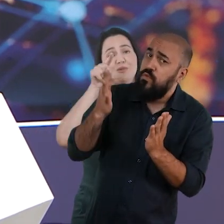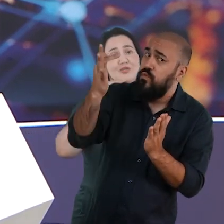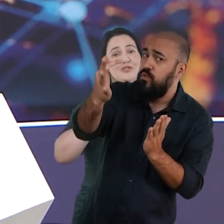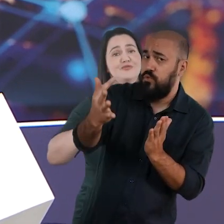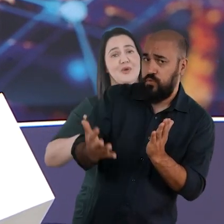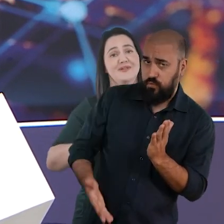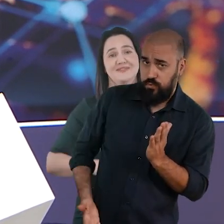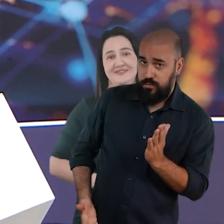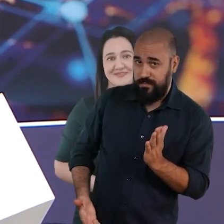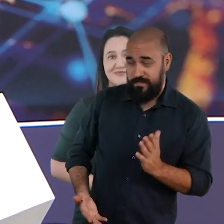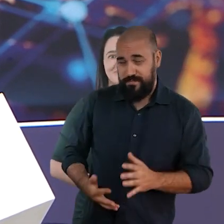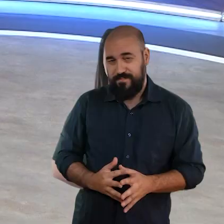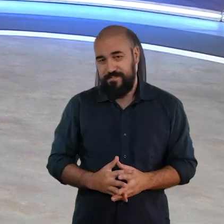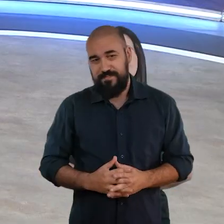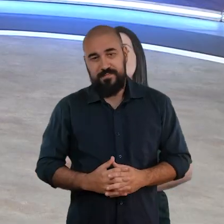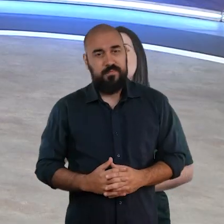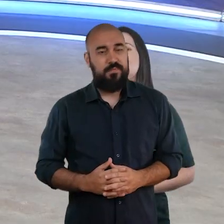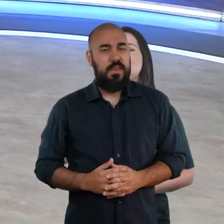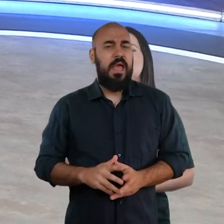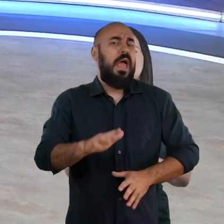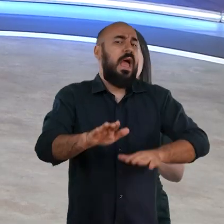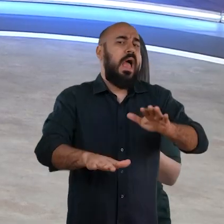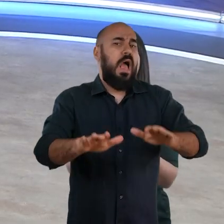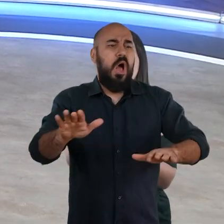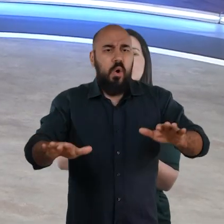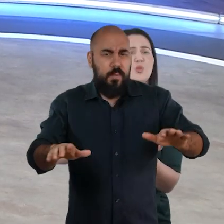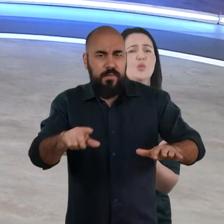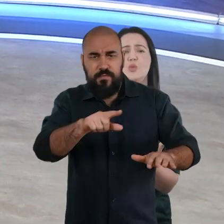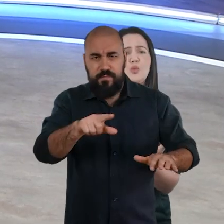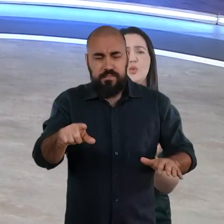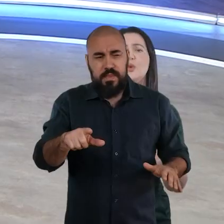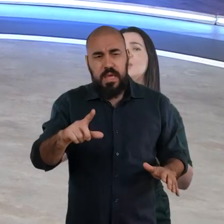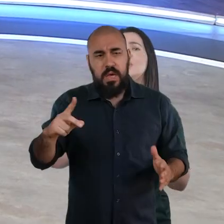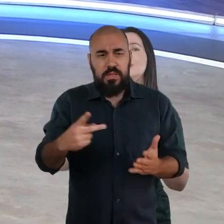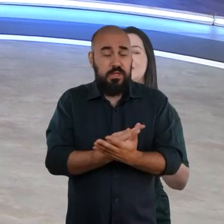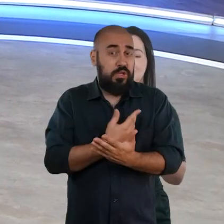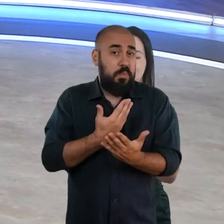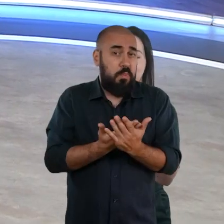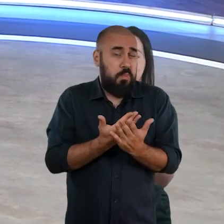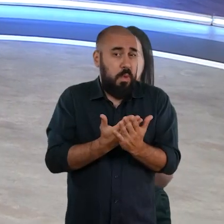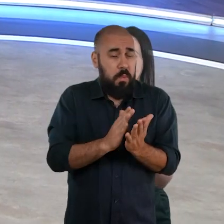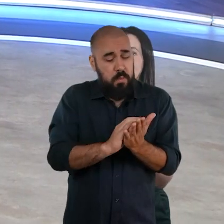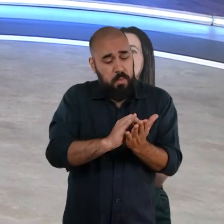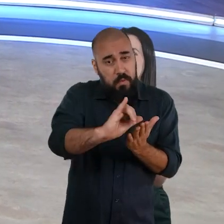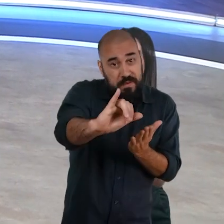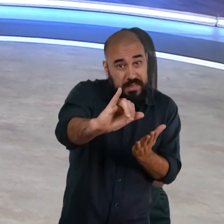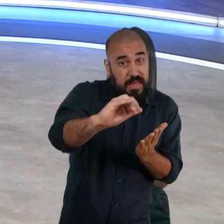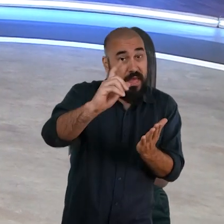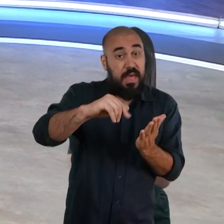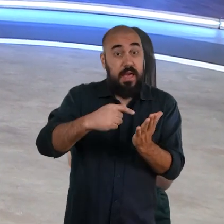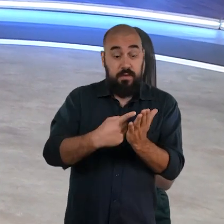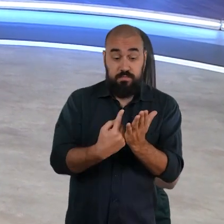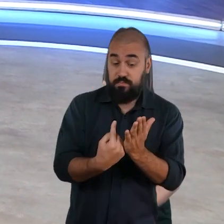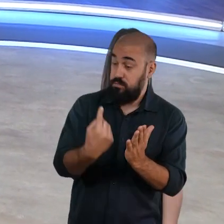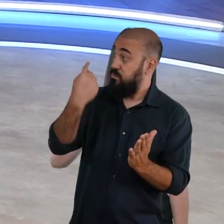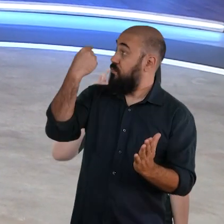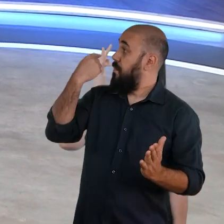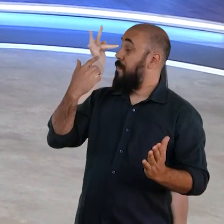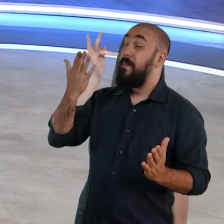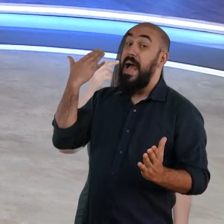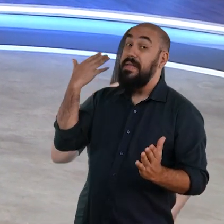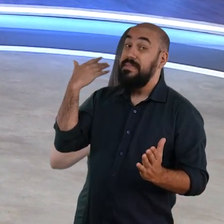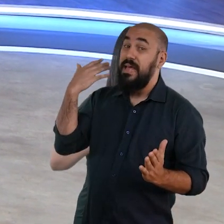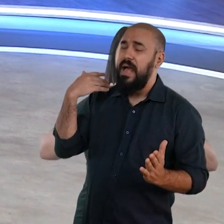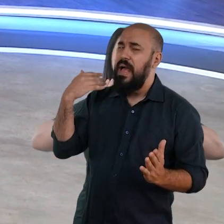objetivo, esse é o plano. O nome do programa é A Arena do Futuro. A Arena porque discutimos a Bíblia, e do